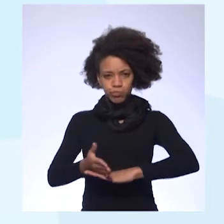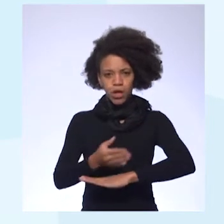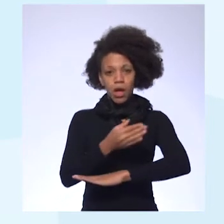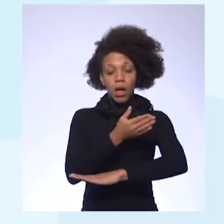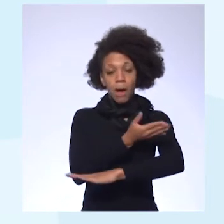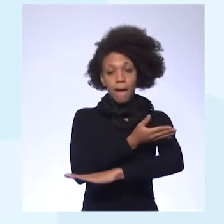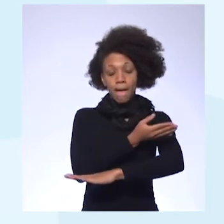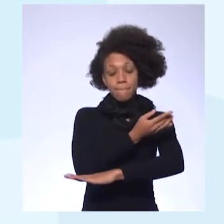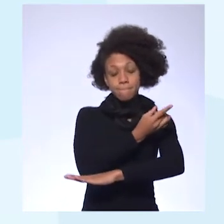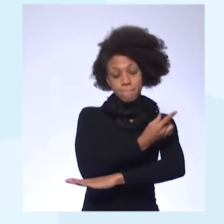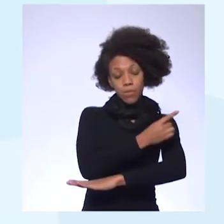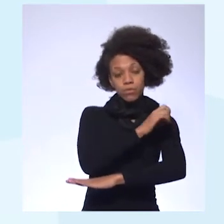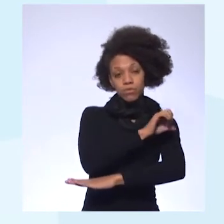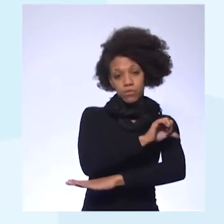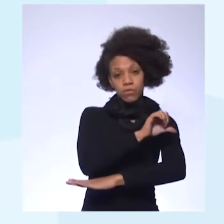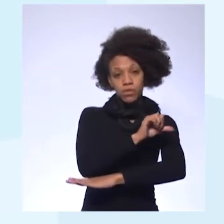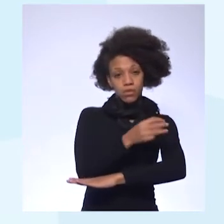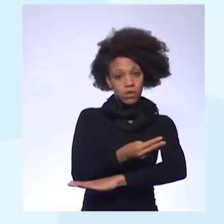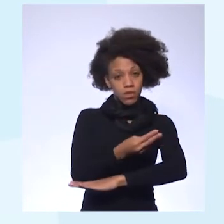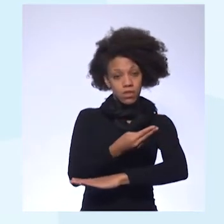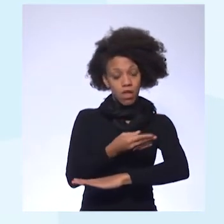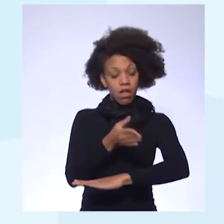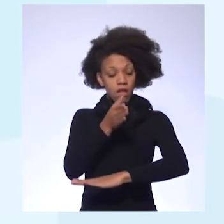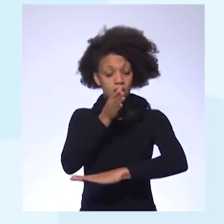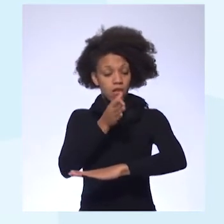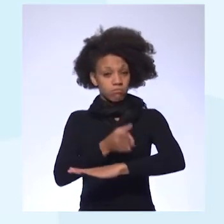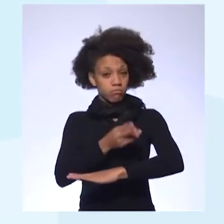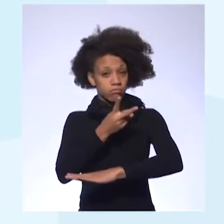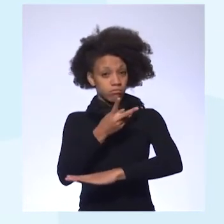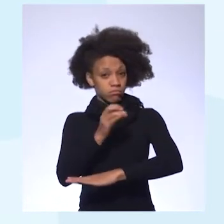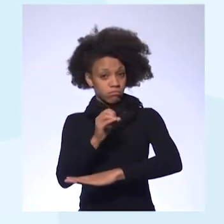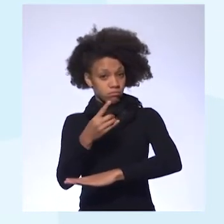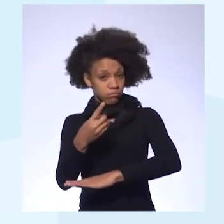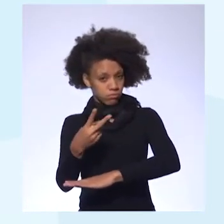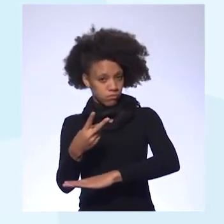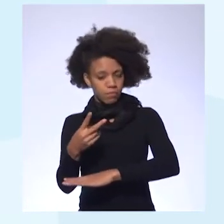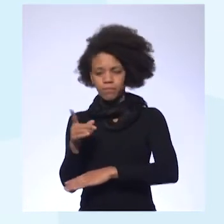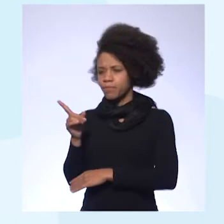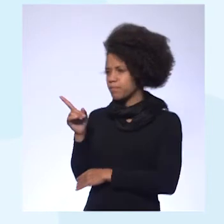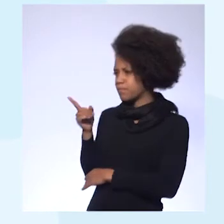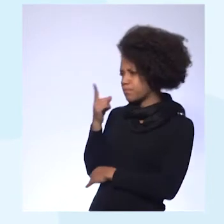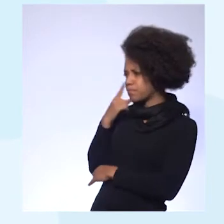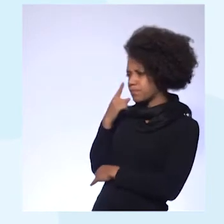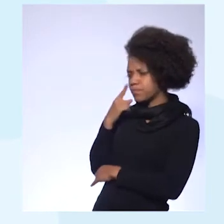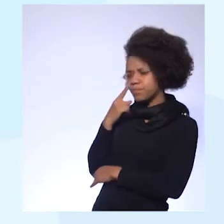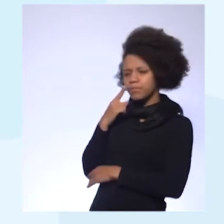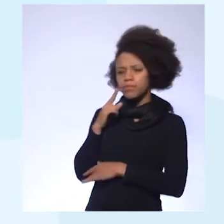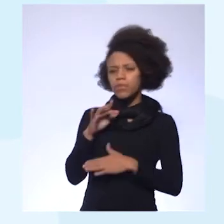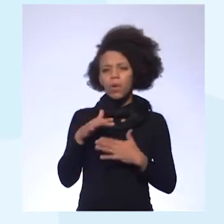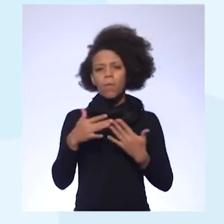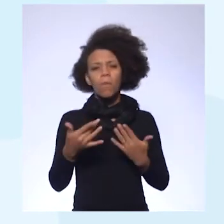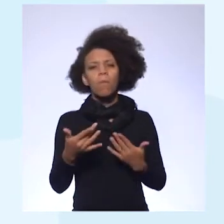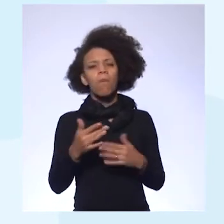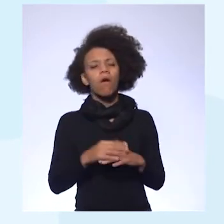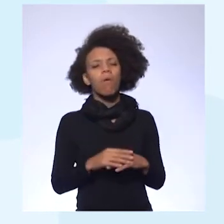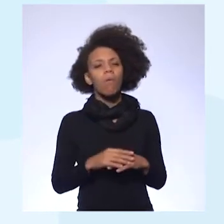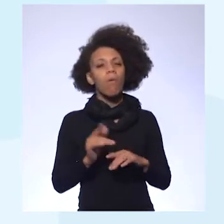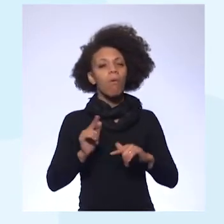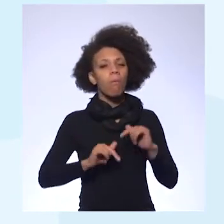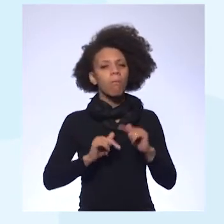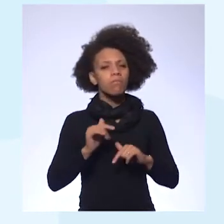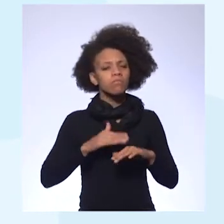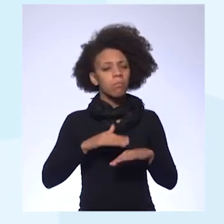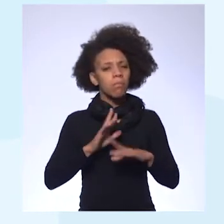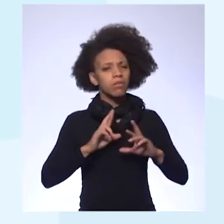1993, indo até 2012. Reparem, por exemplo, qual é o item aí, né? Qual é o material